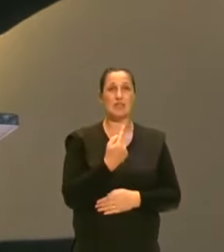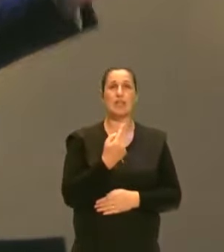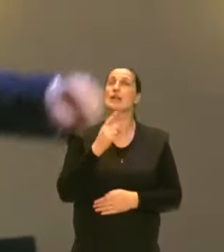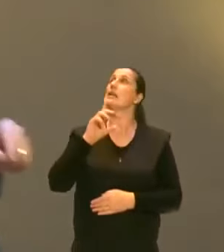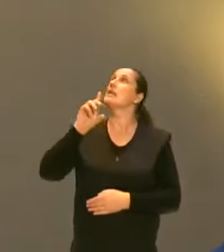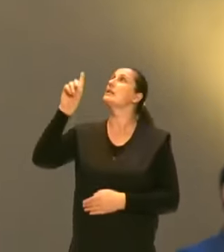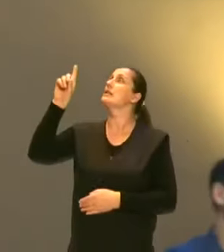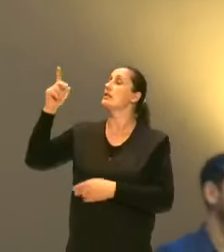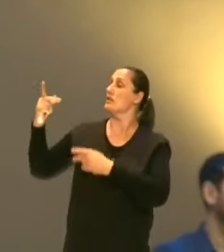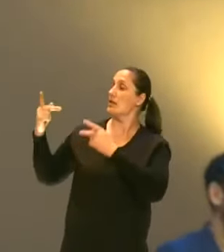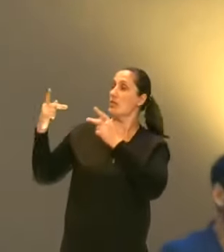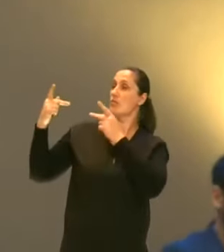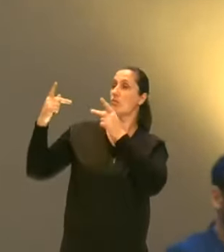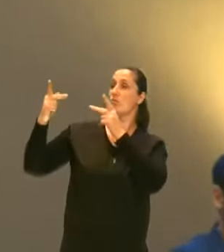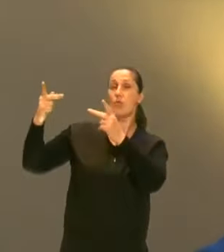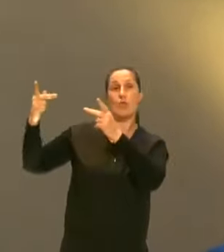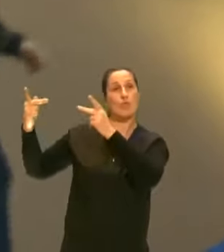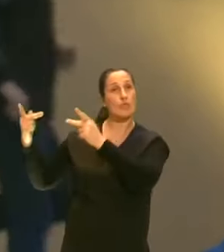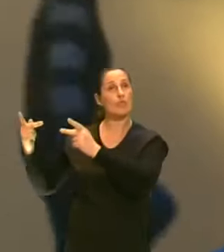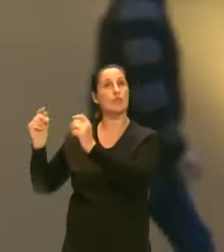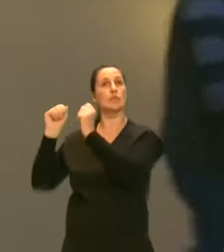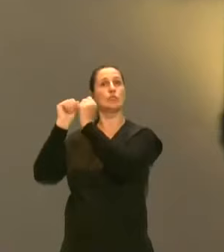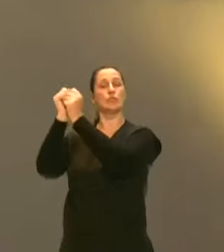está te convidando para caminhar junto com Ele.